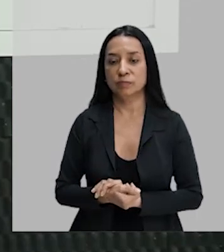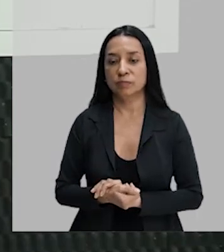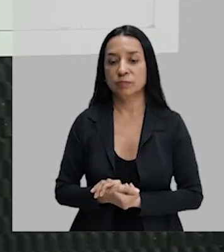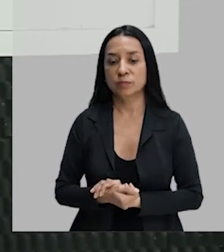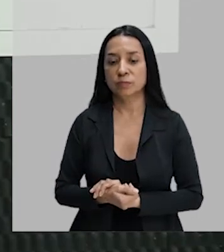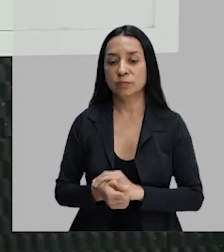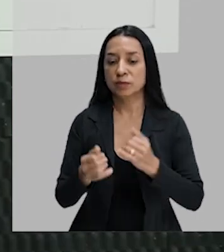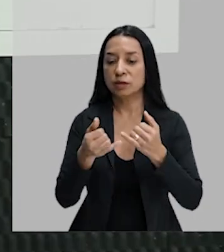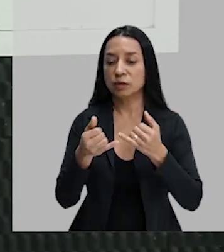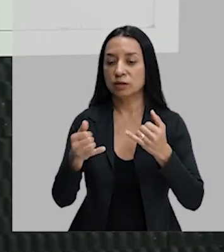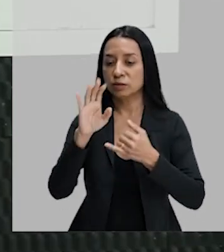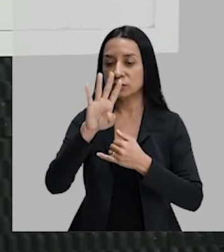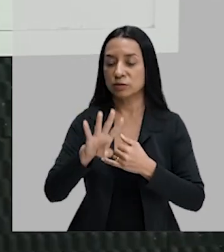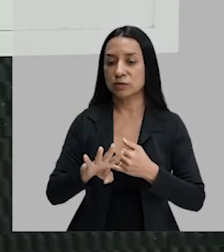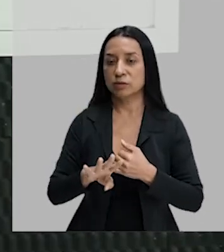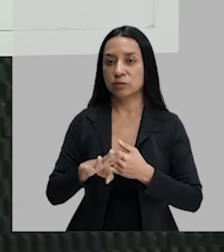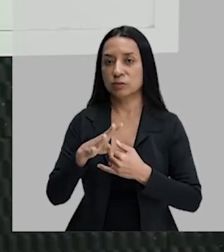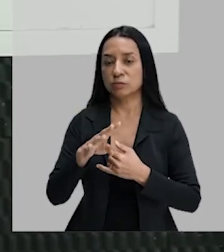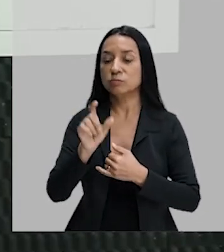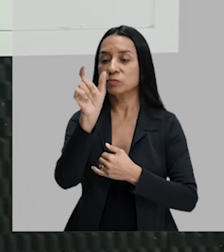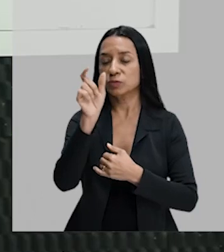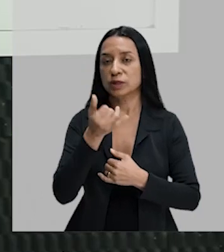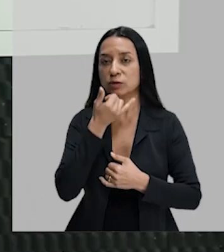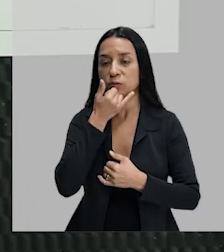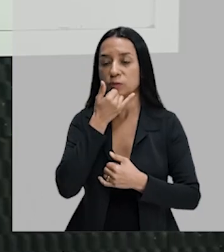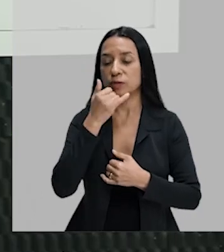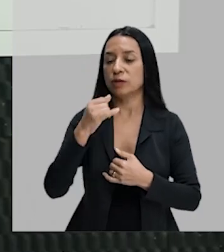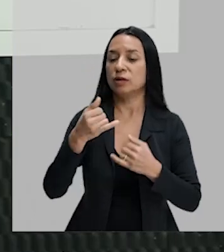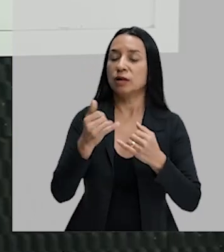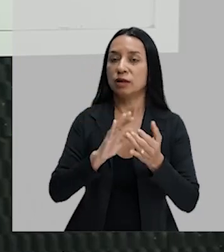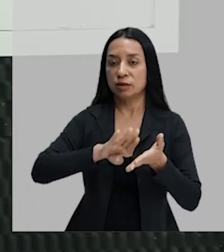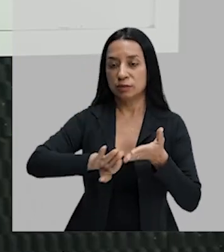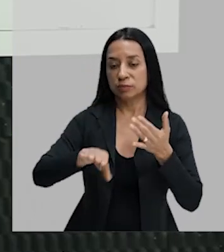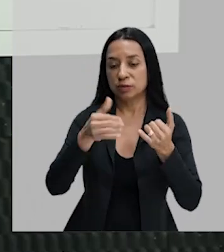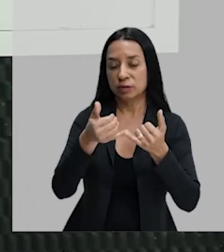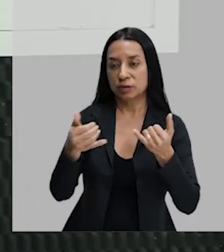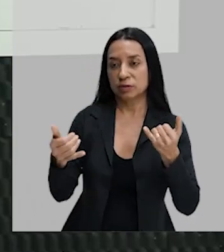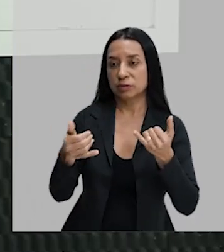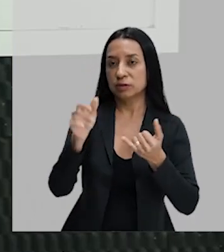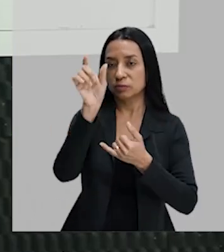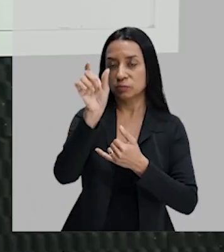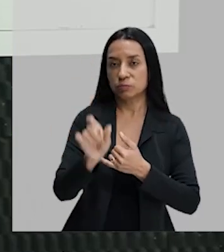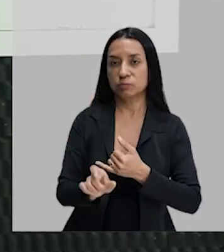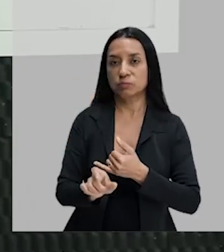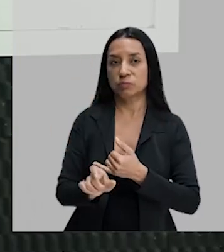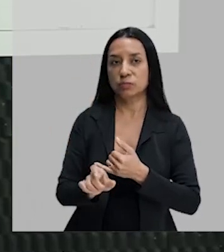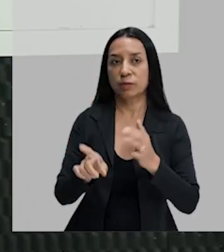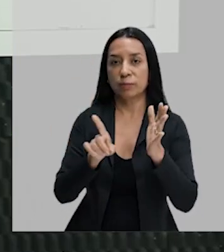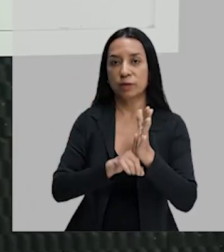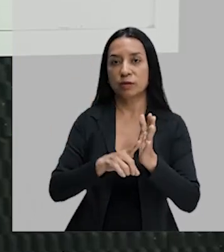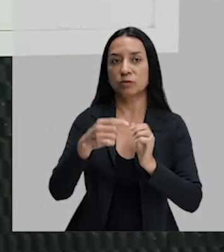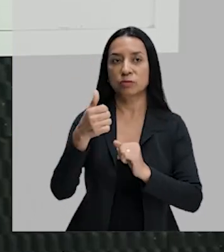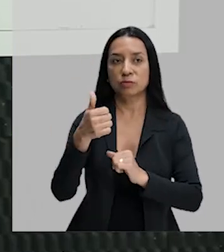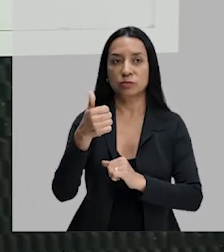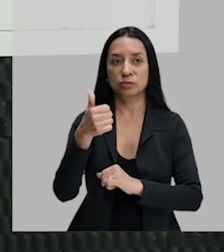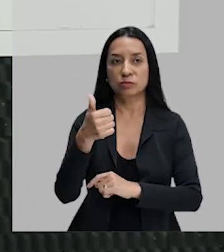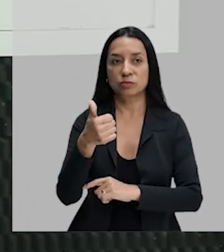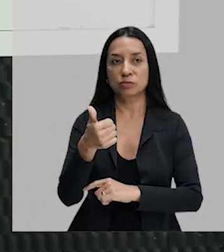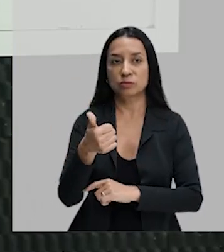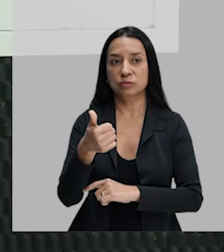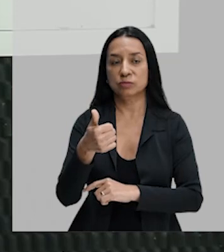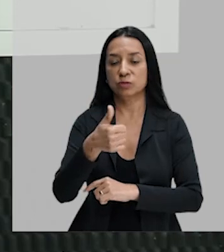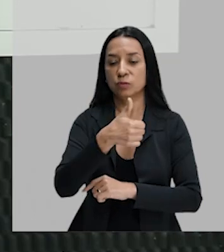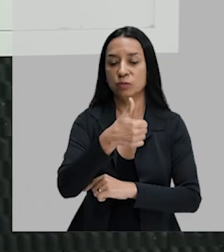a linha que ele tá e a coluna vai ficar menos um um e três cinco três